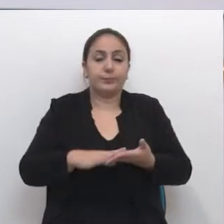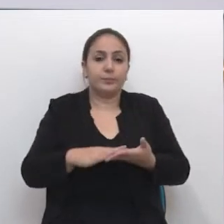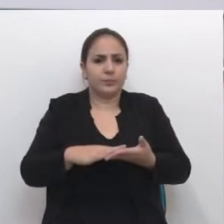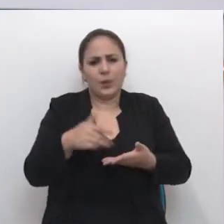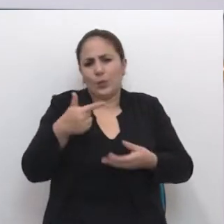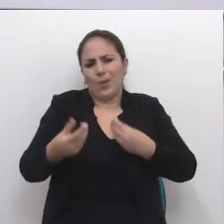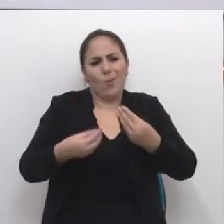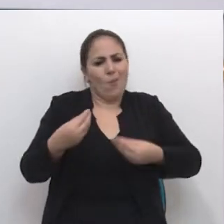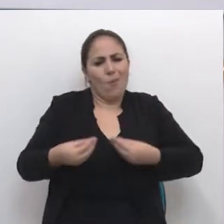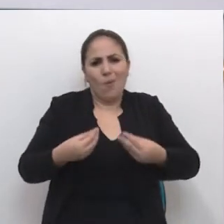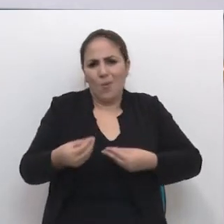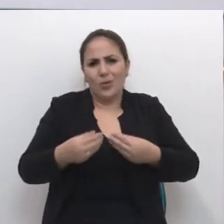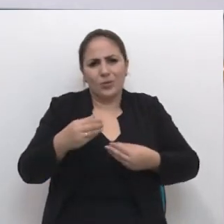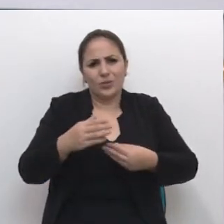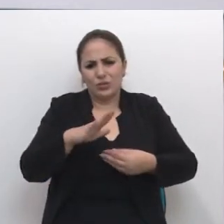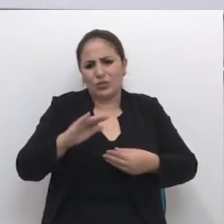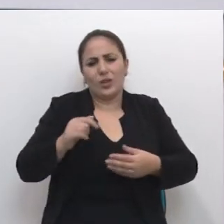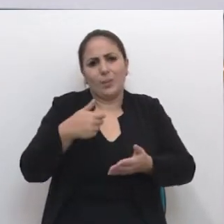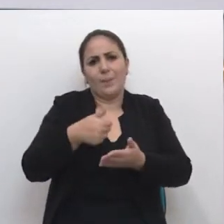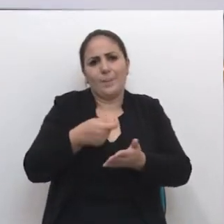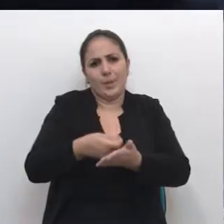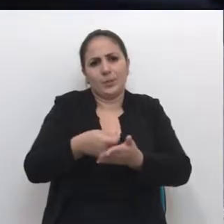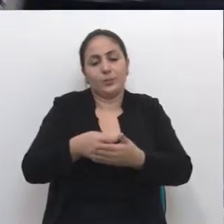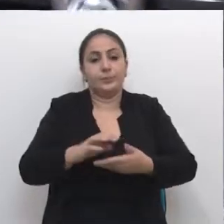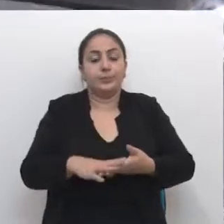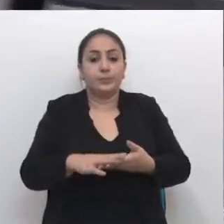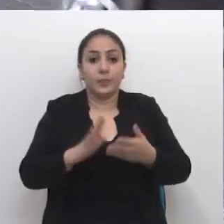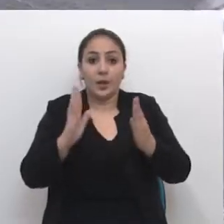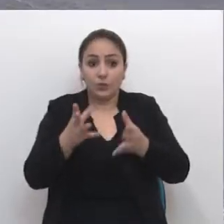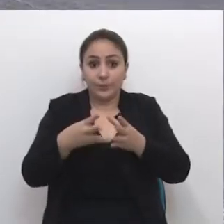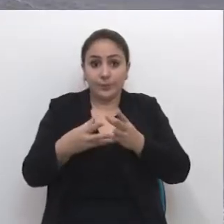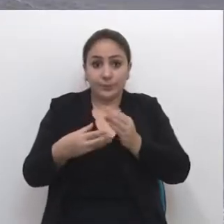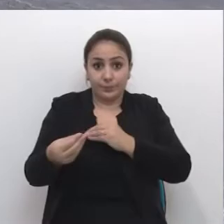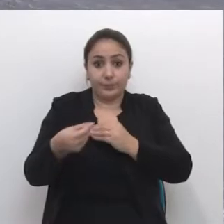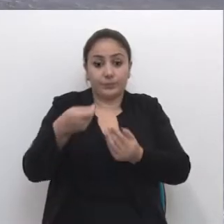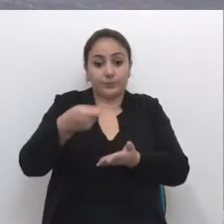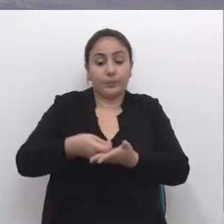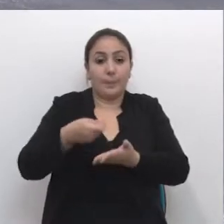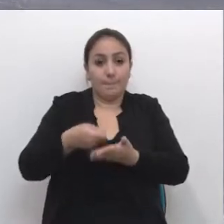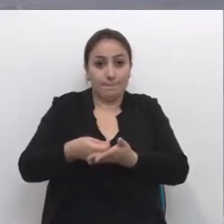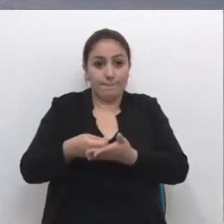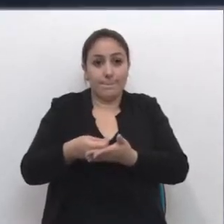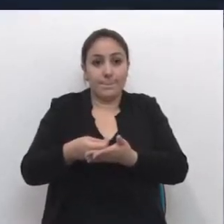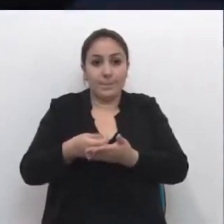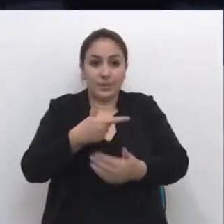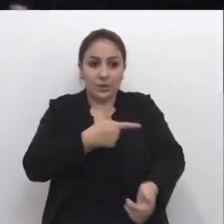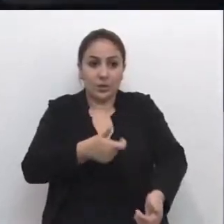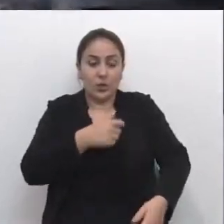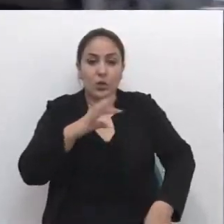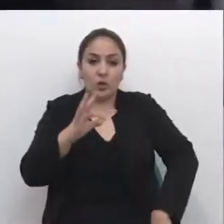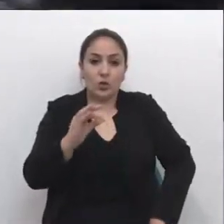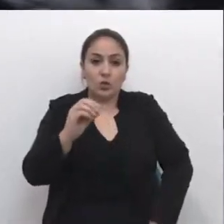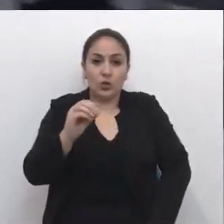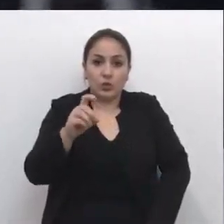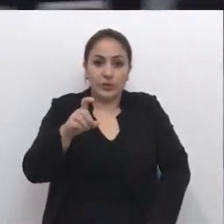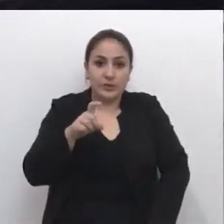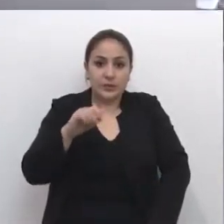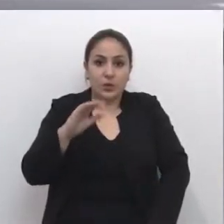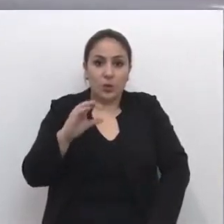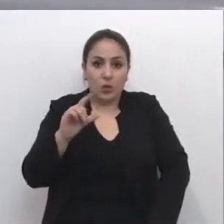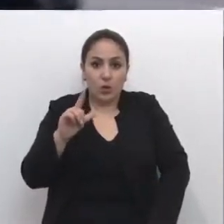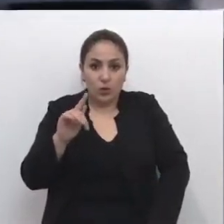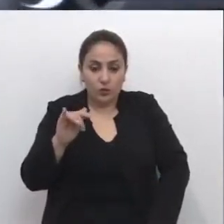Né? Não tem como retirar a obrigatoriedade. Já a extinção da obrigatoriedade do exame toxicológico